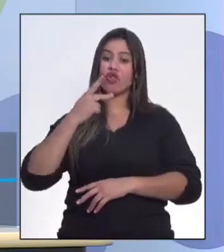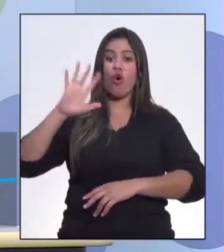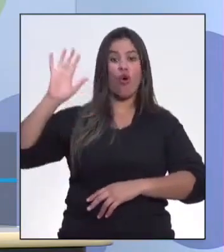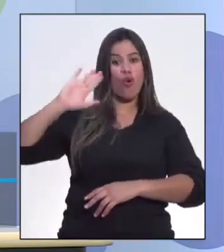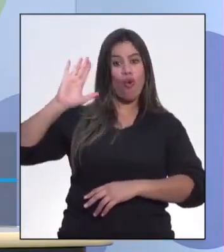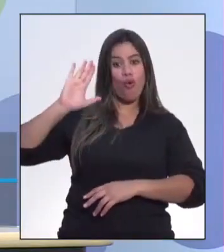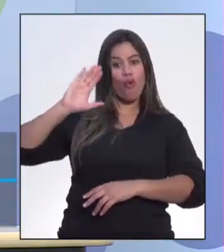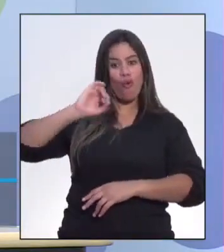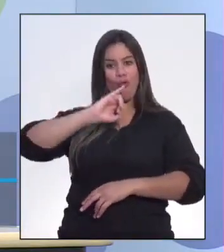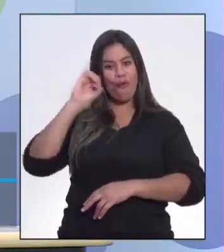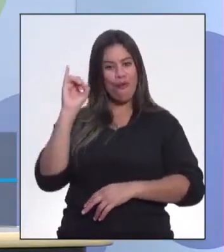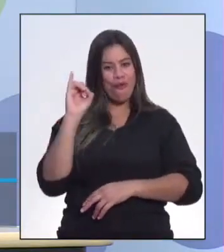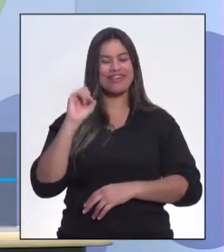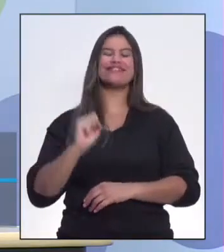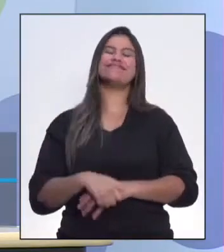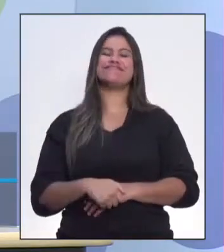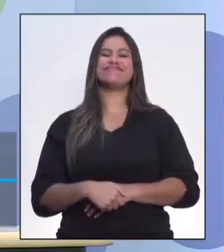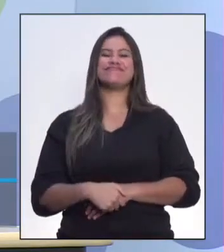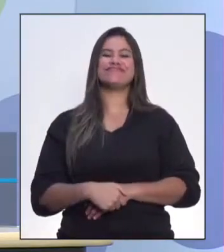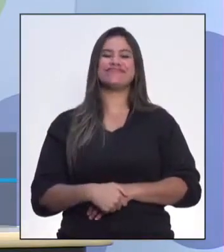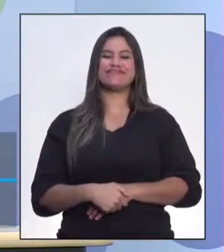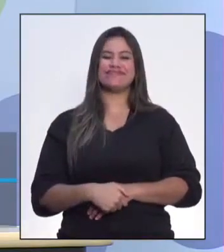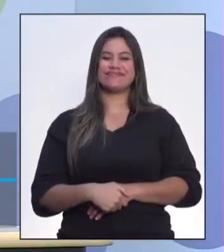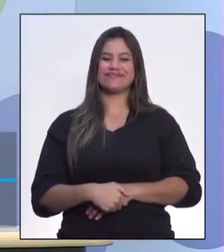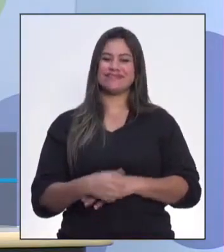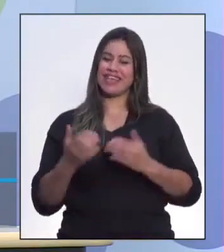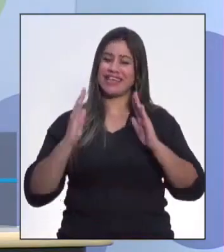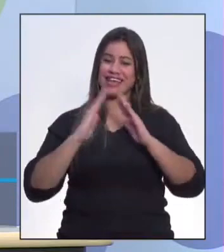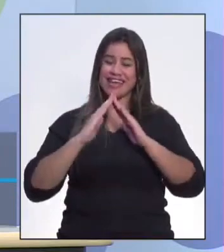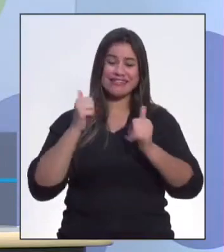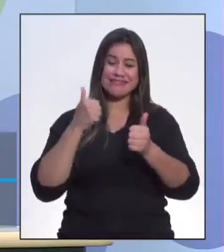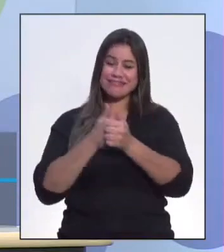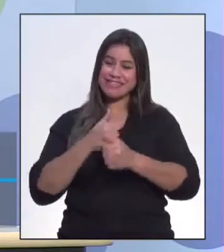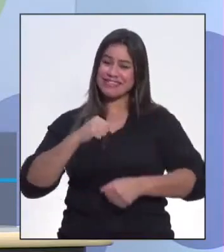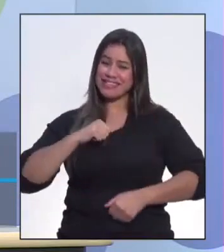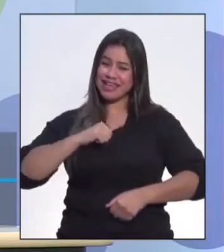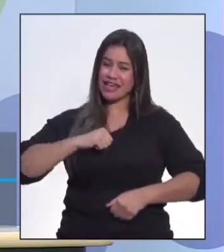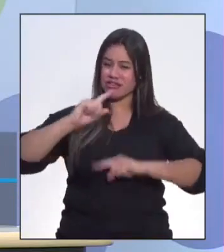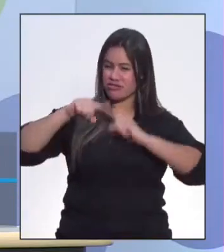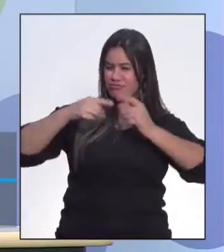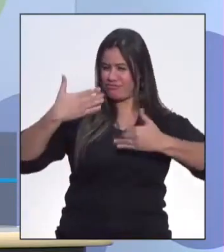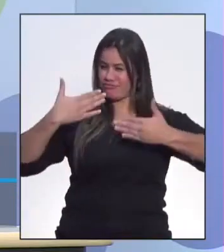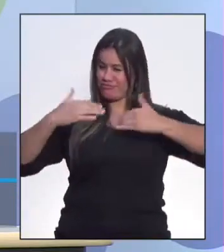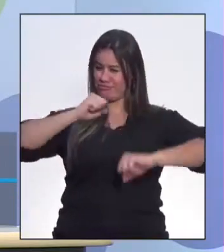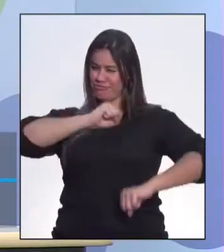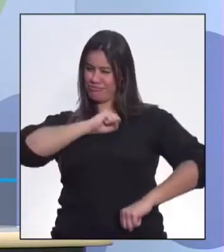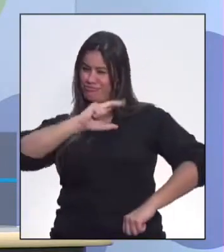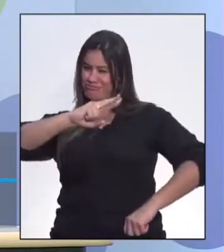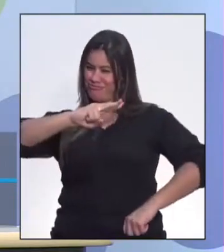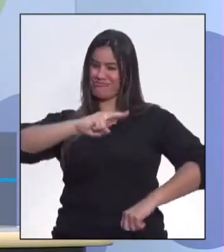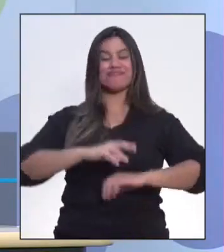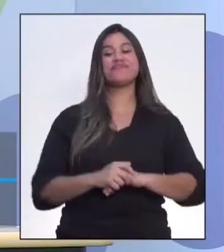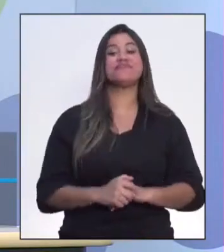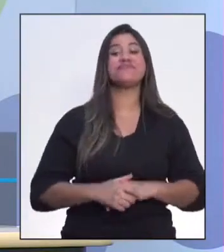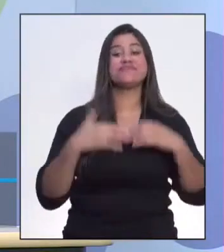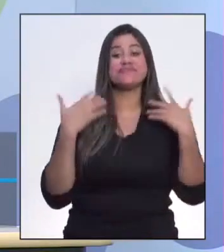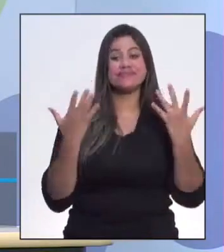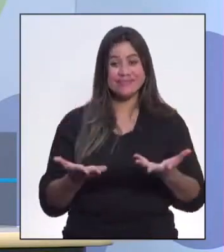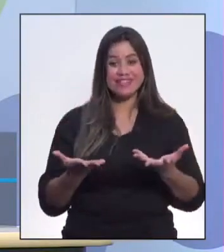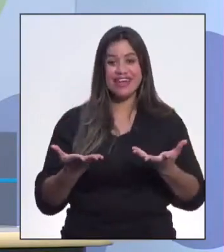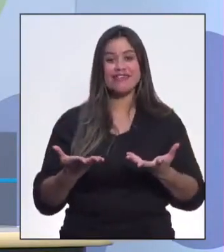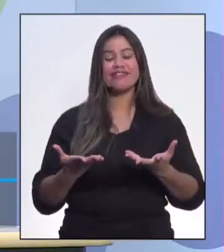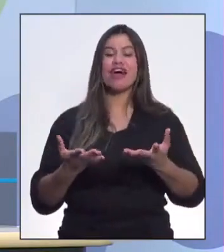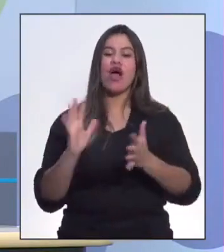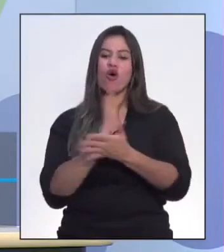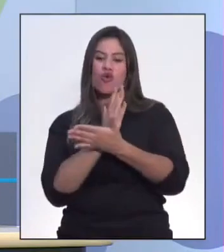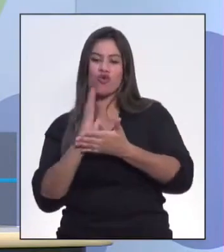nossa aula, tá vendo? E ainda mora perto da minha casa. Depois a gente se fala aí, hein, vizinha? Então, vamos lá. Muitos deles ficaram entre